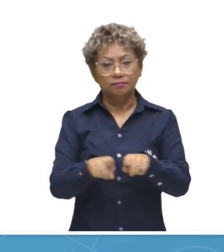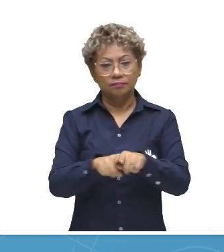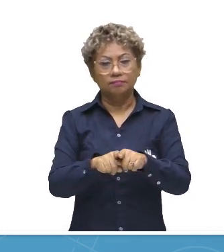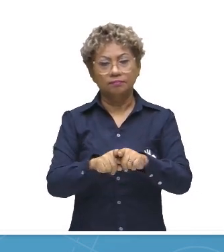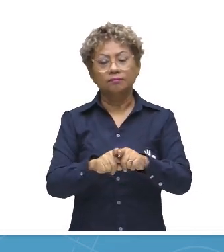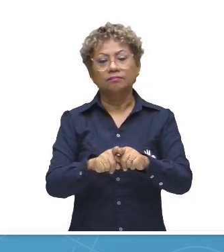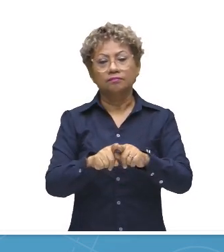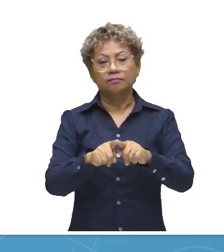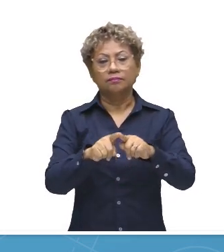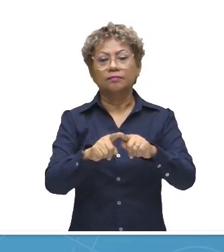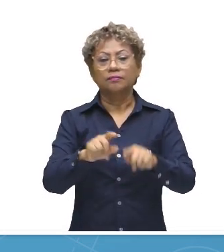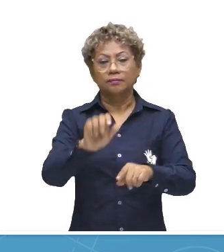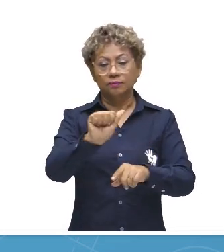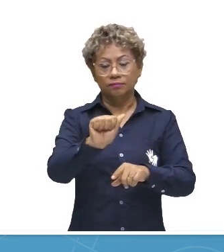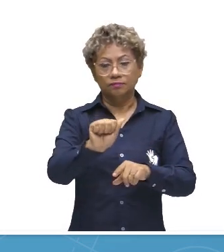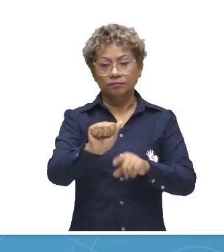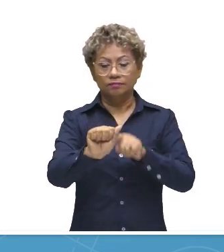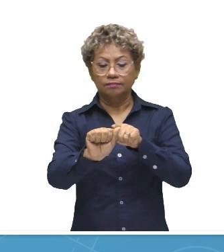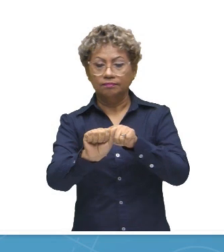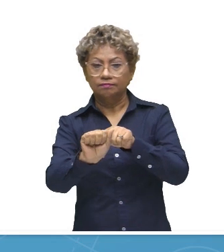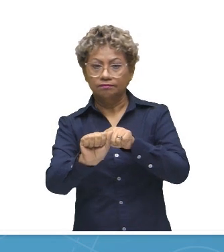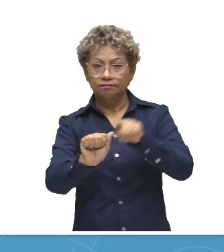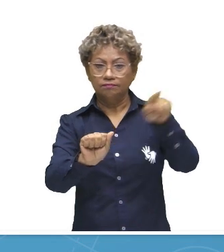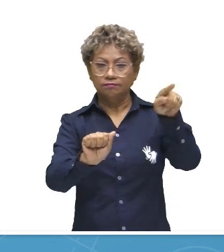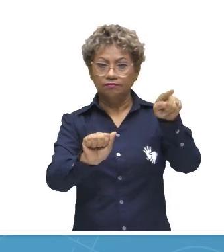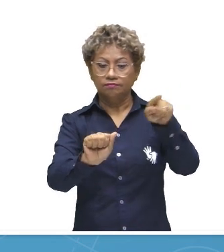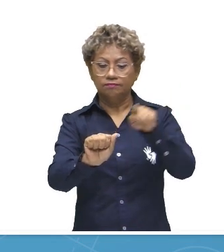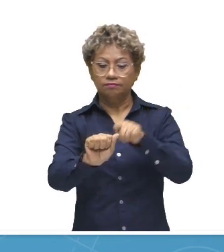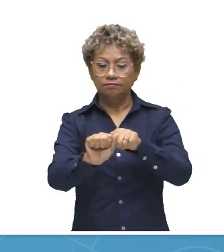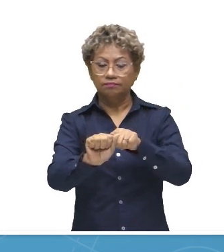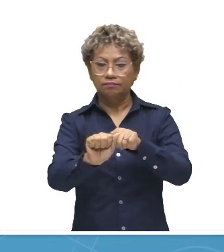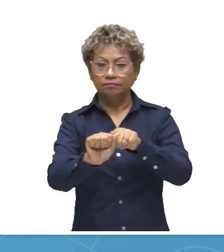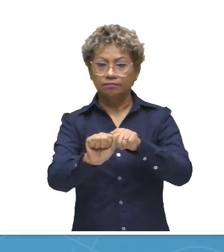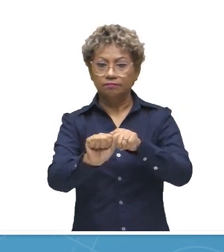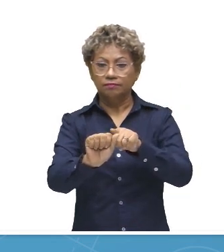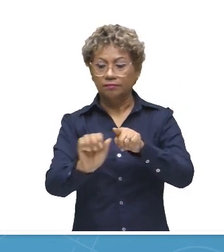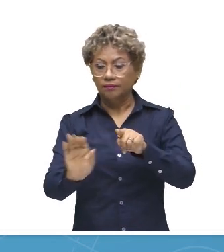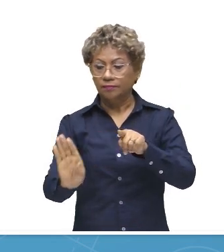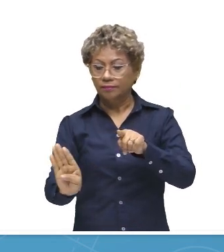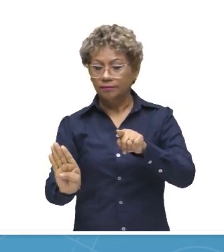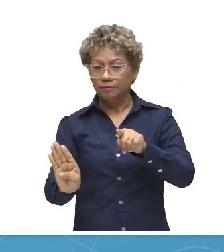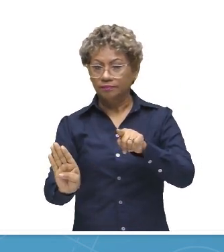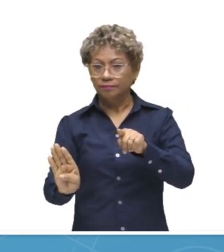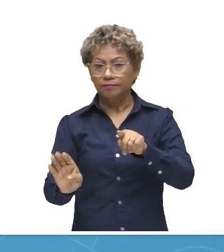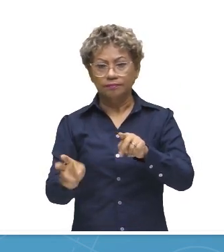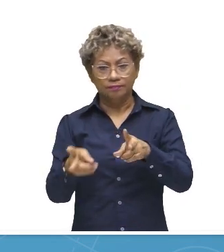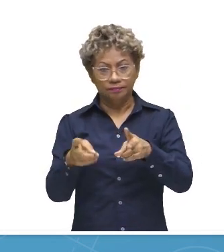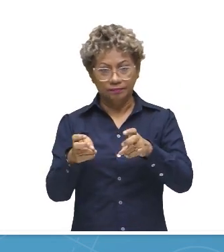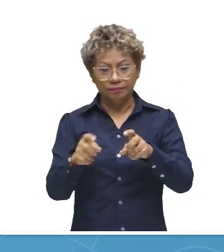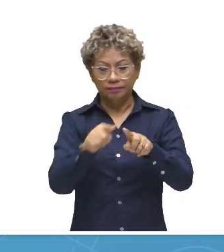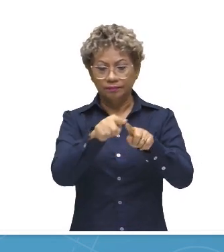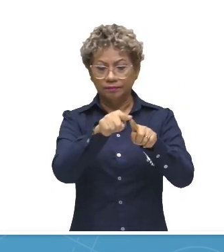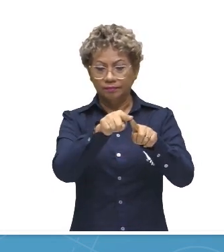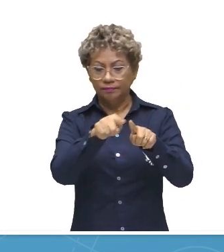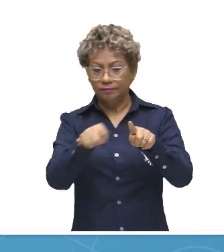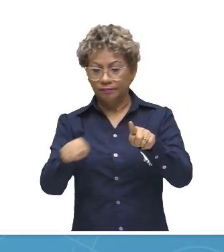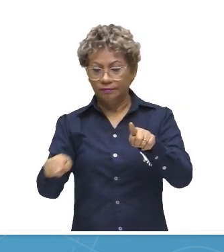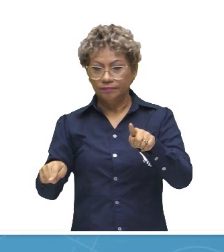com o seu segmento consecutivo, no sentido anti-horário. Então, essa região aqui, ó,